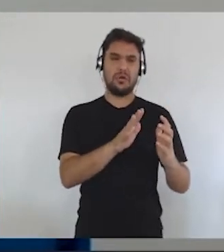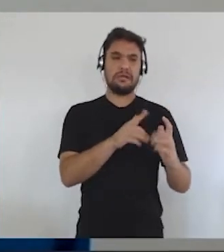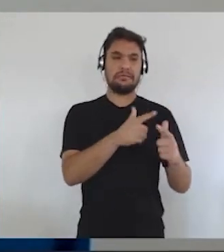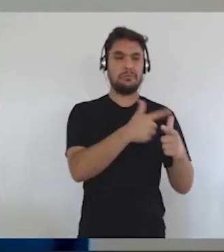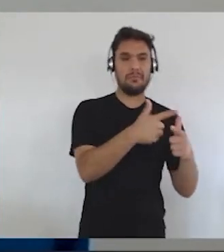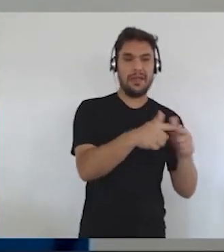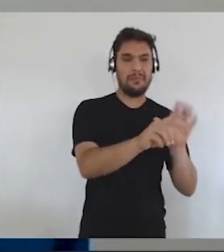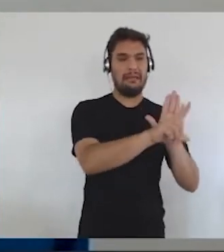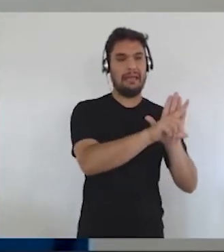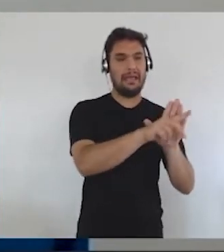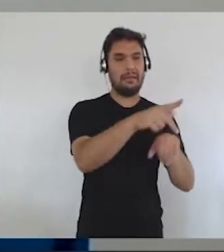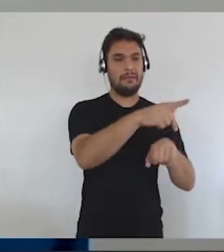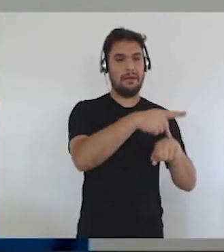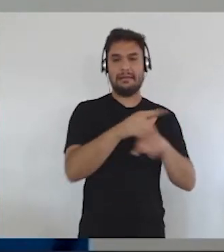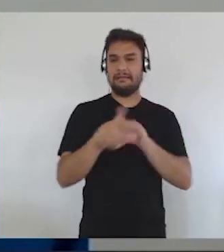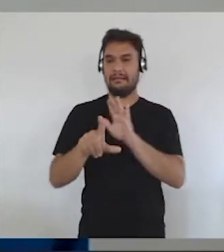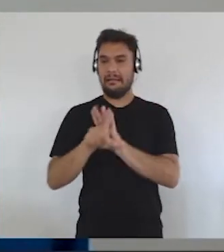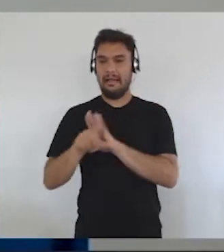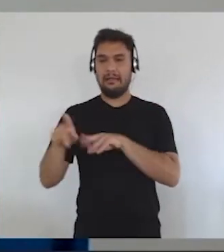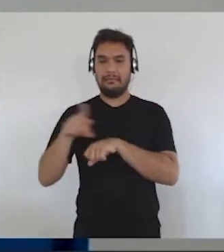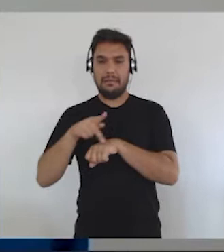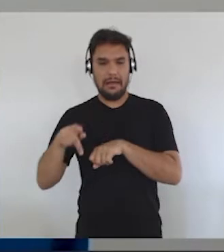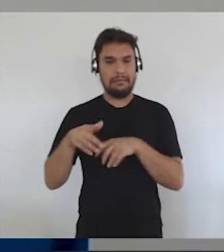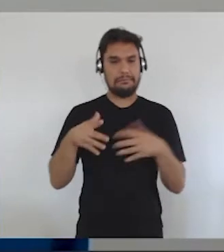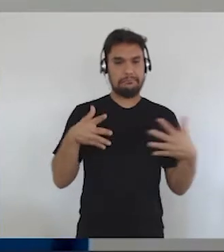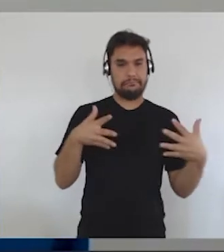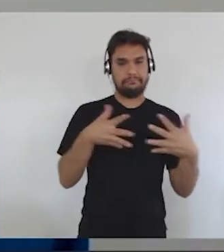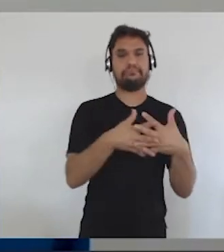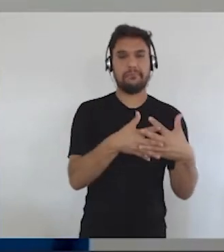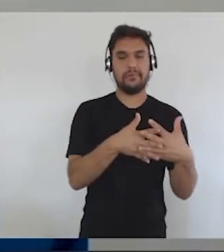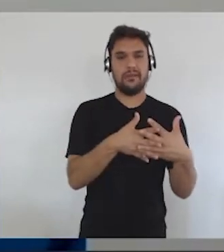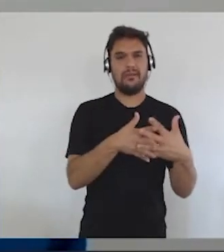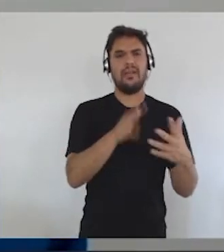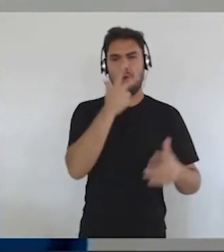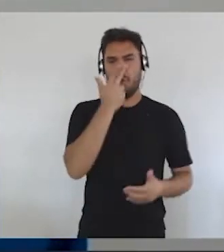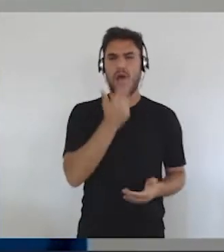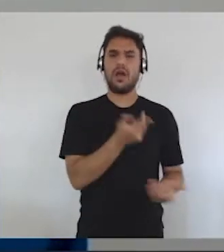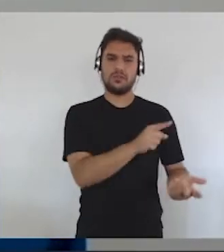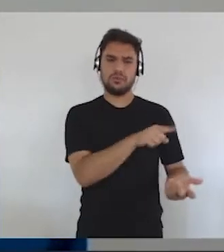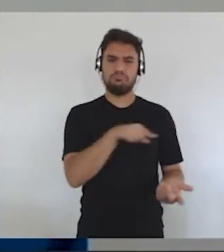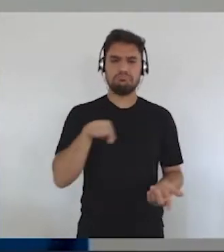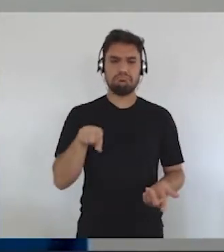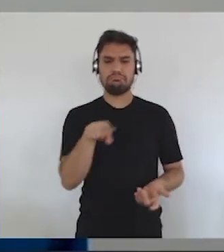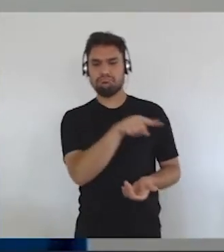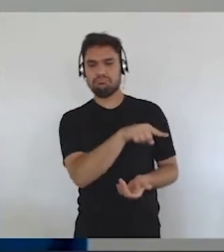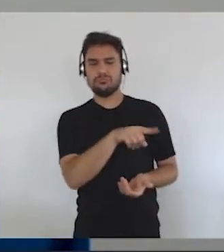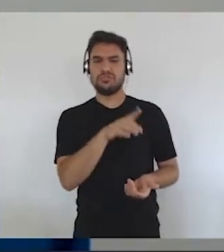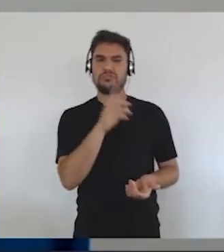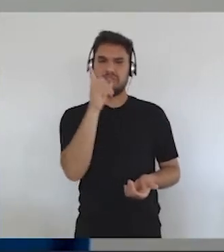jurisdição, também acho um tanto quanto difícil